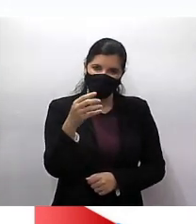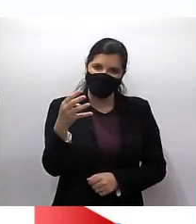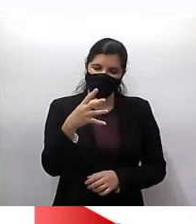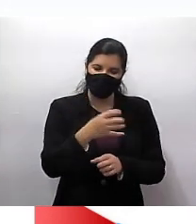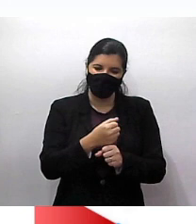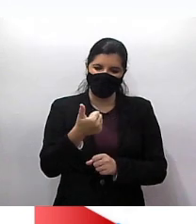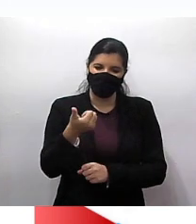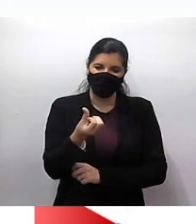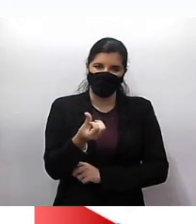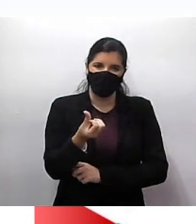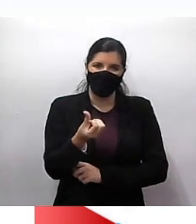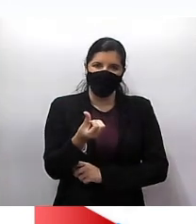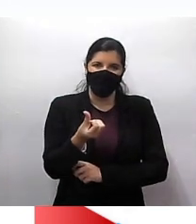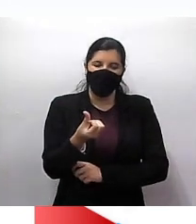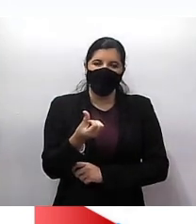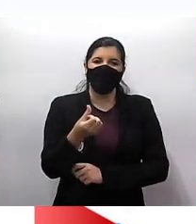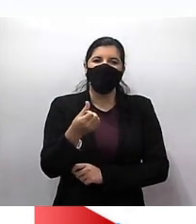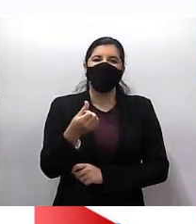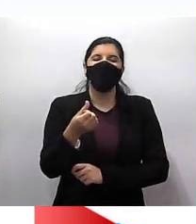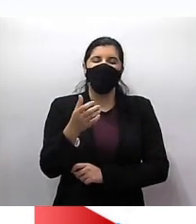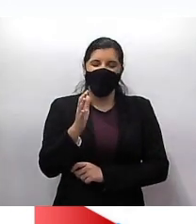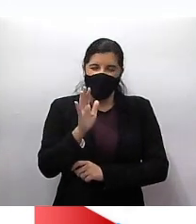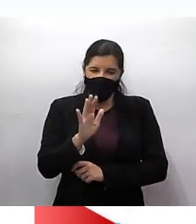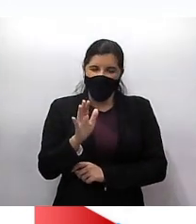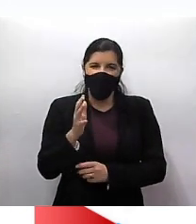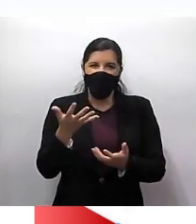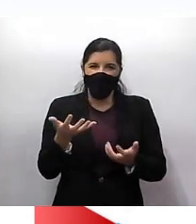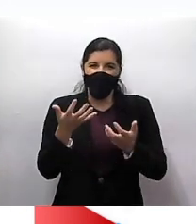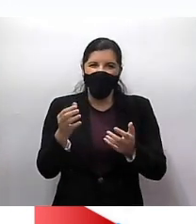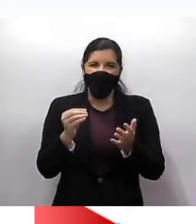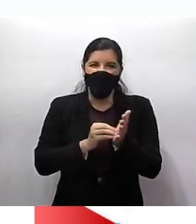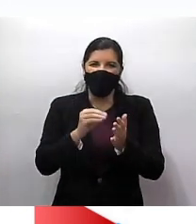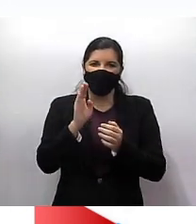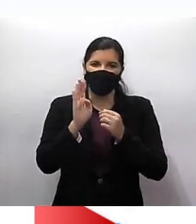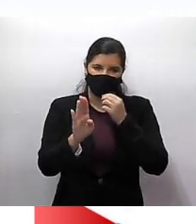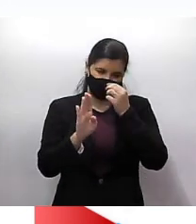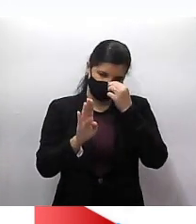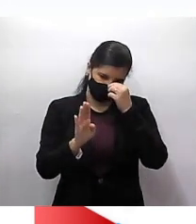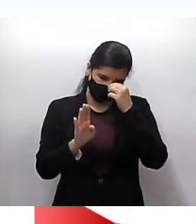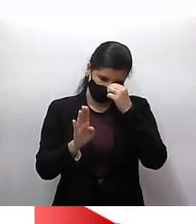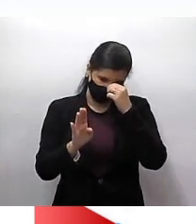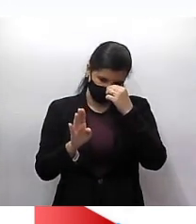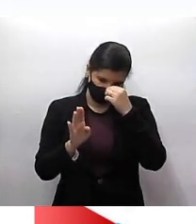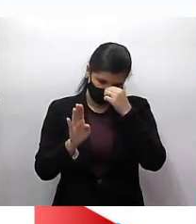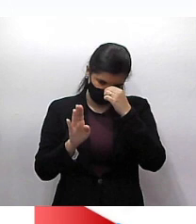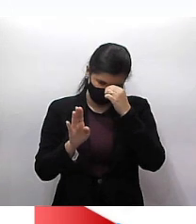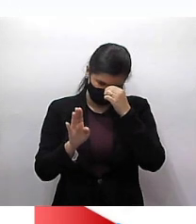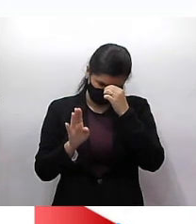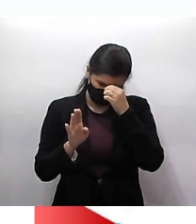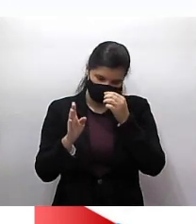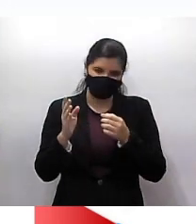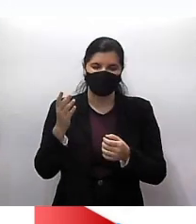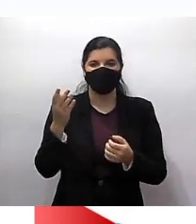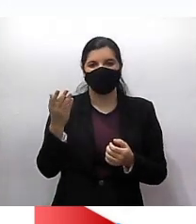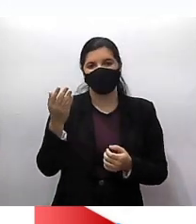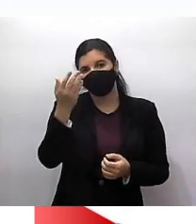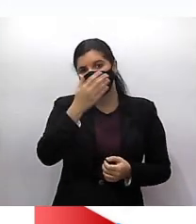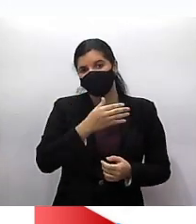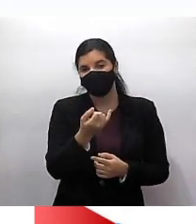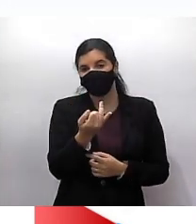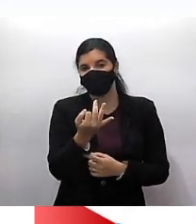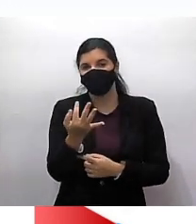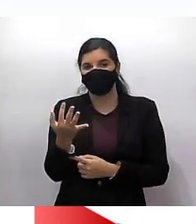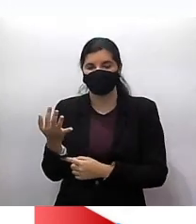dar 16. E aí eu tenho 2Bs, eu quero um B só, porque a questão diz assim, ó, defina a